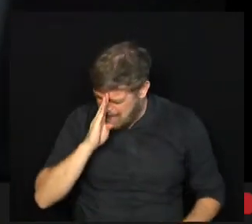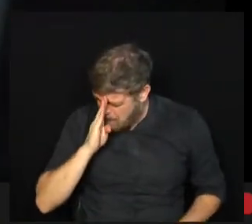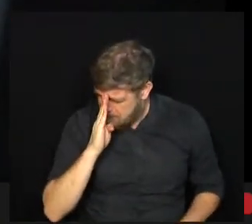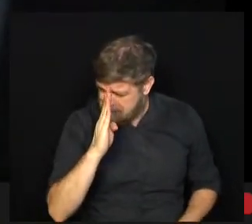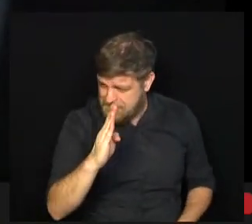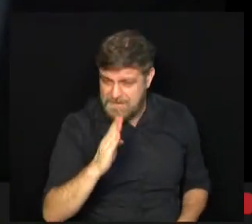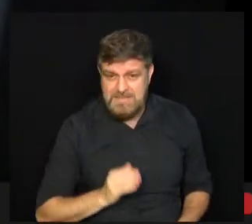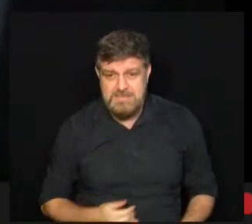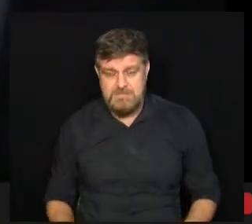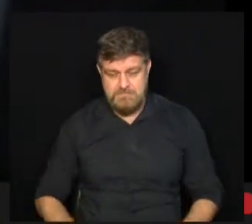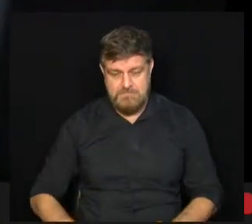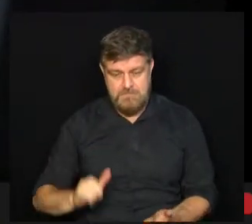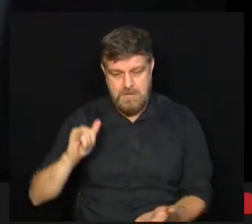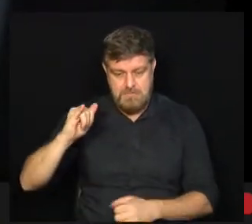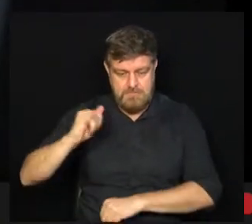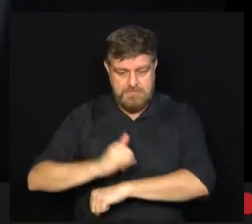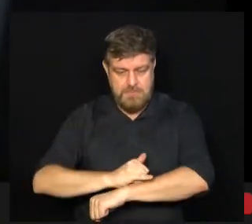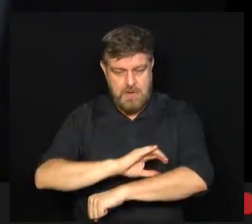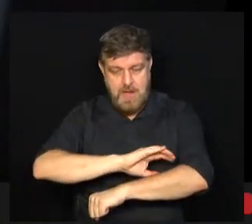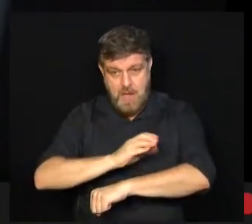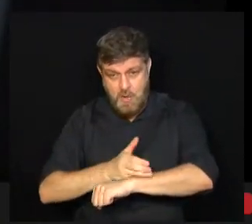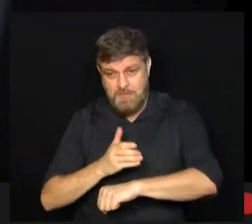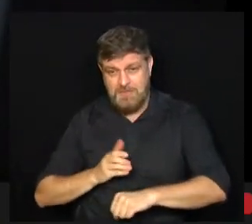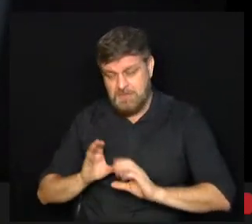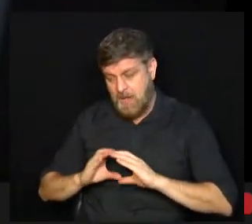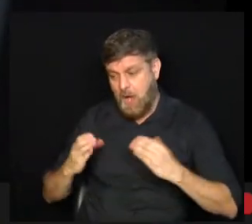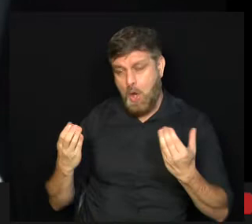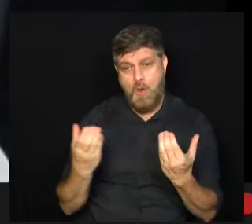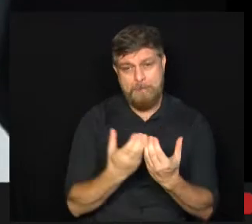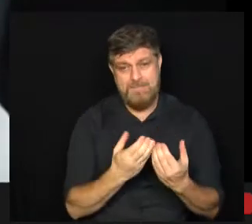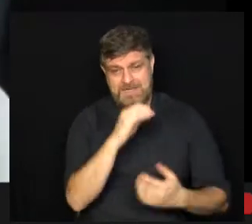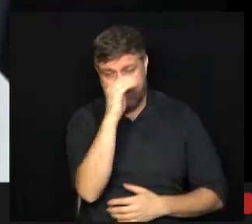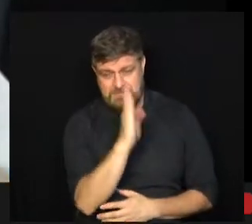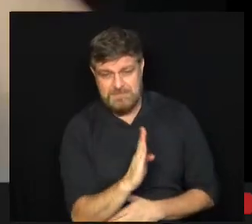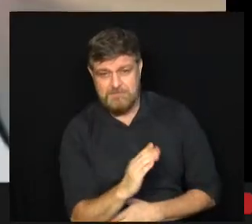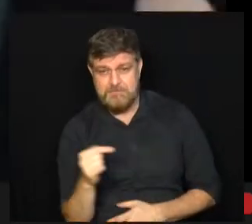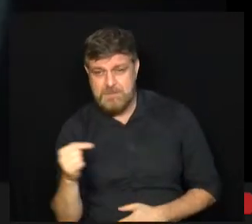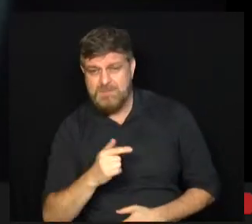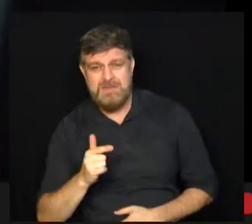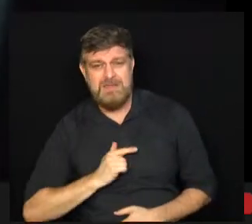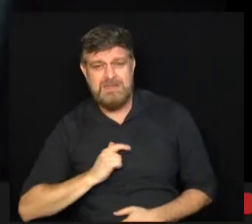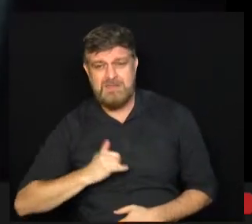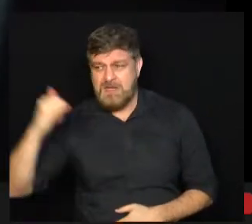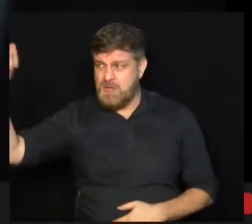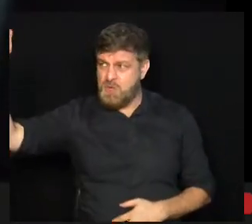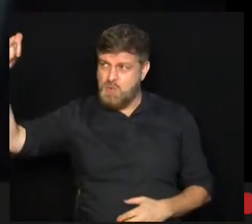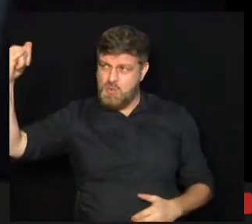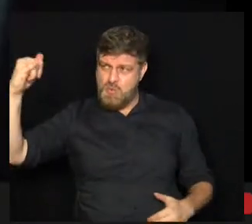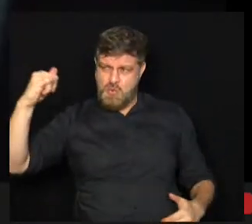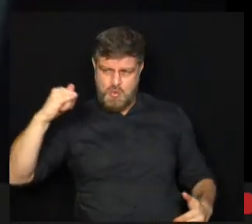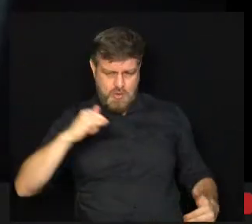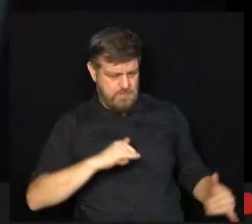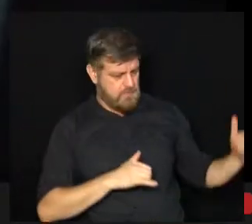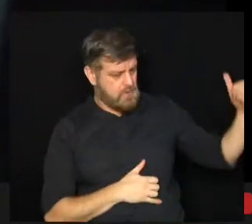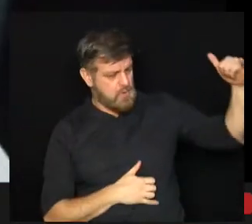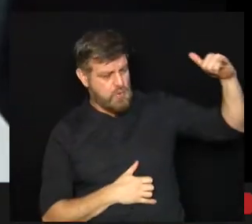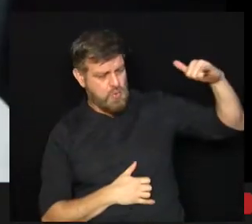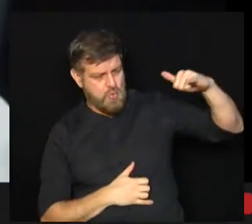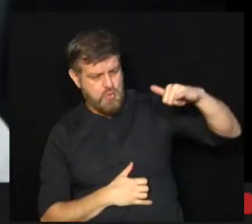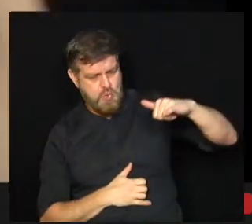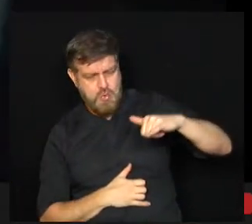aeroporto principal de uma grande companhia aérea brasileira, ele recebe aeronaves e uma aviação que